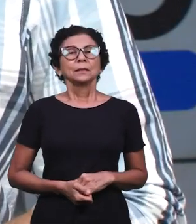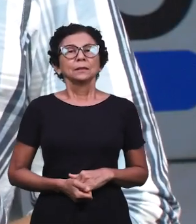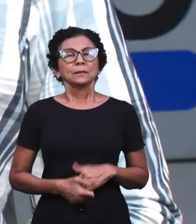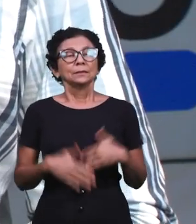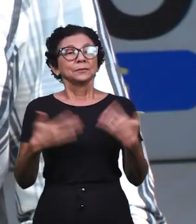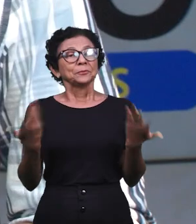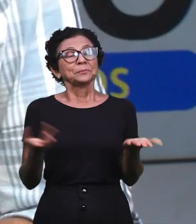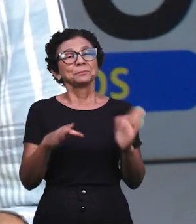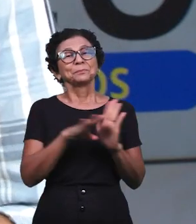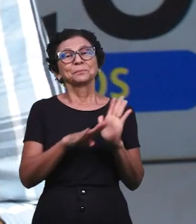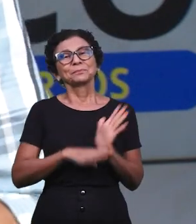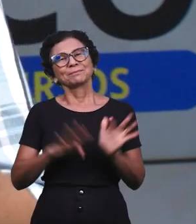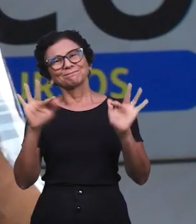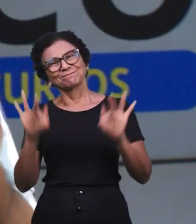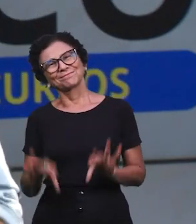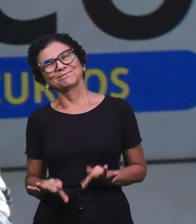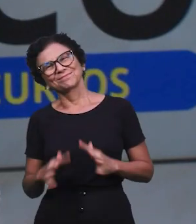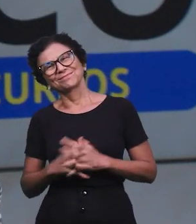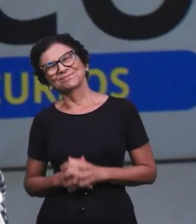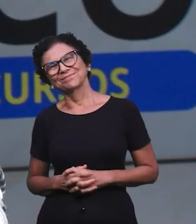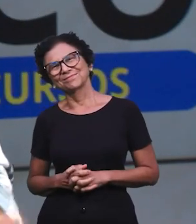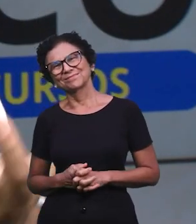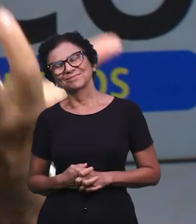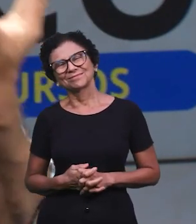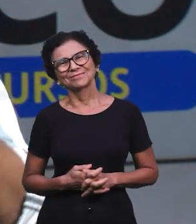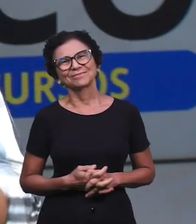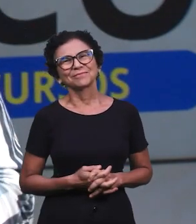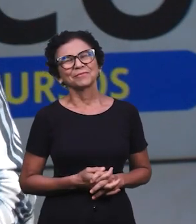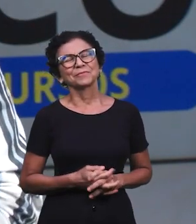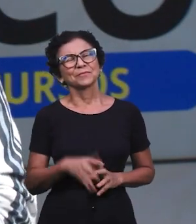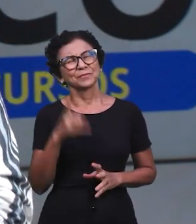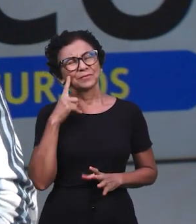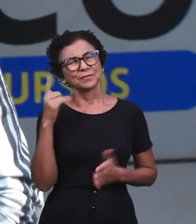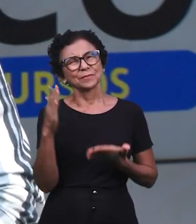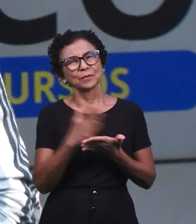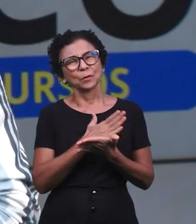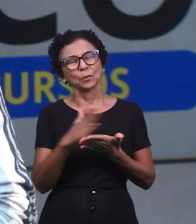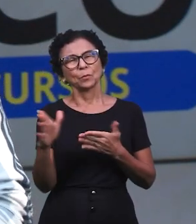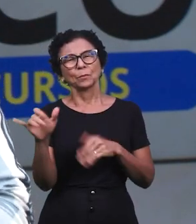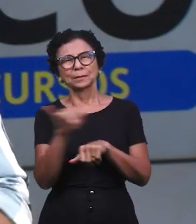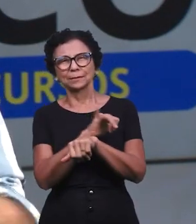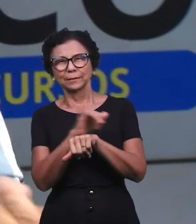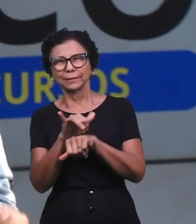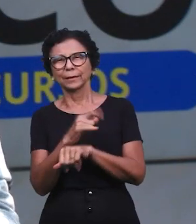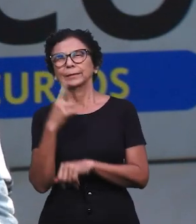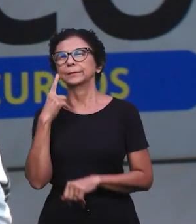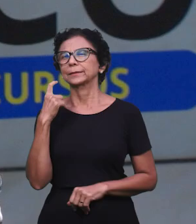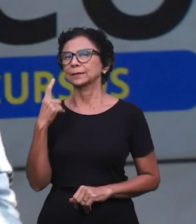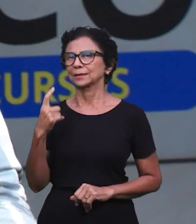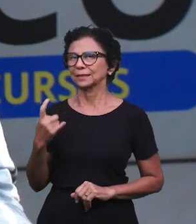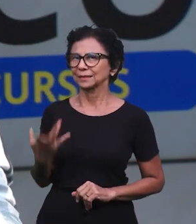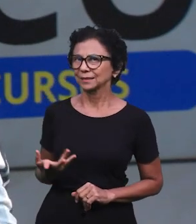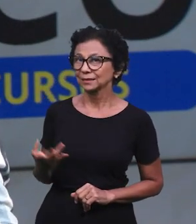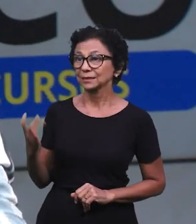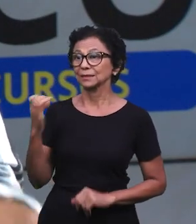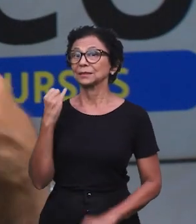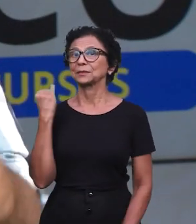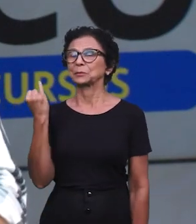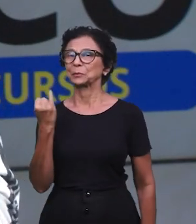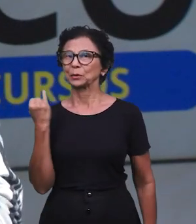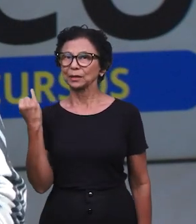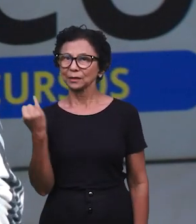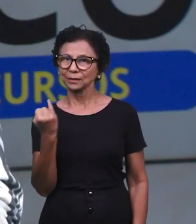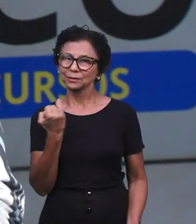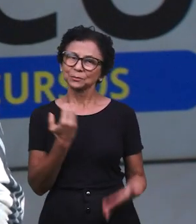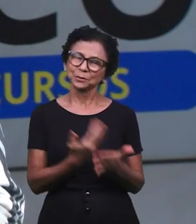só, o nosso programa está chegando ao final. Nós vimos aqui algumas técnicas muito interessantes e